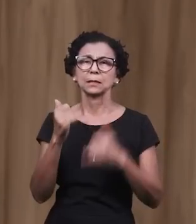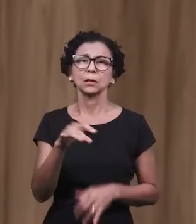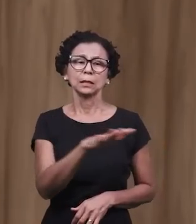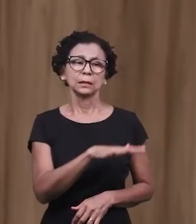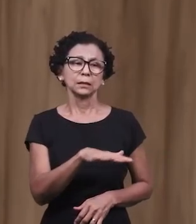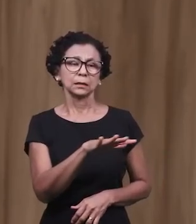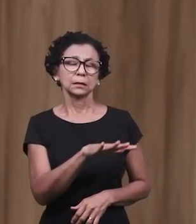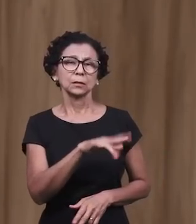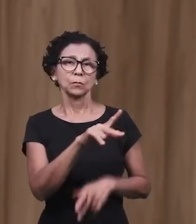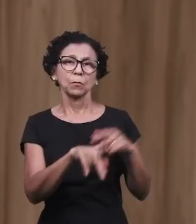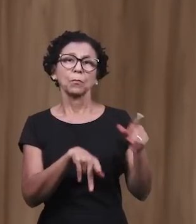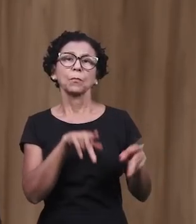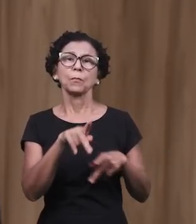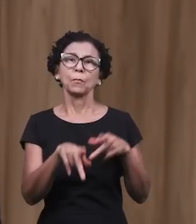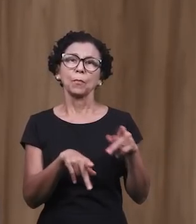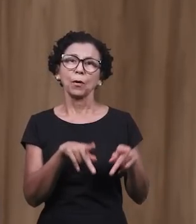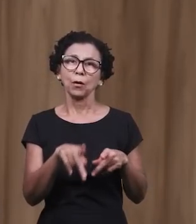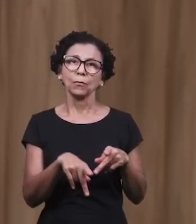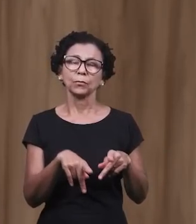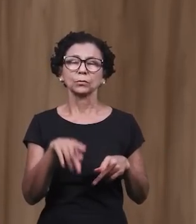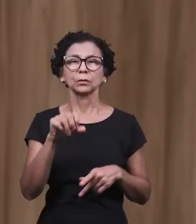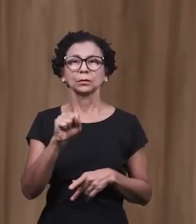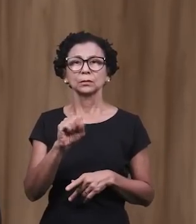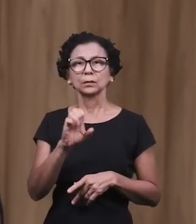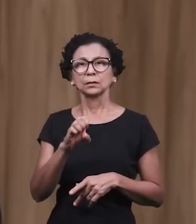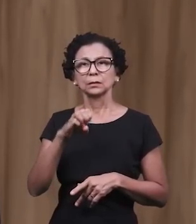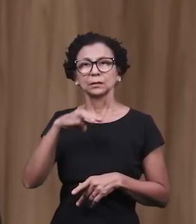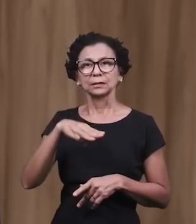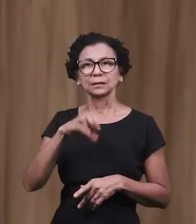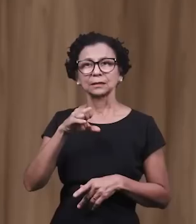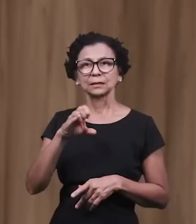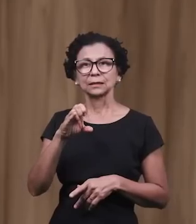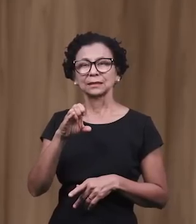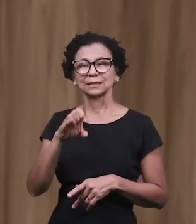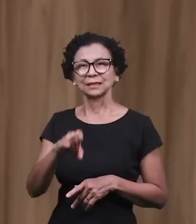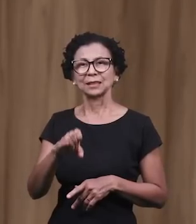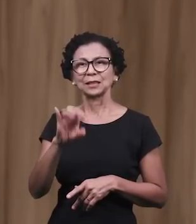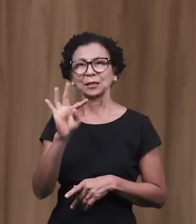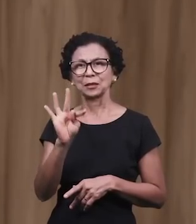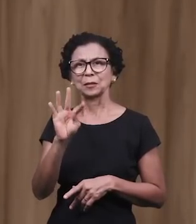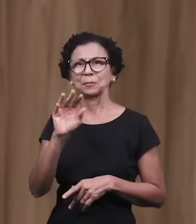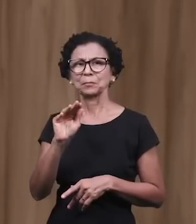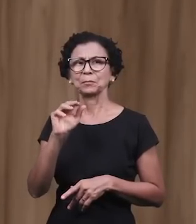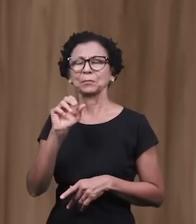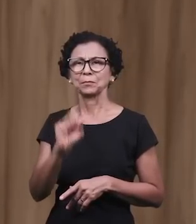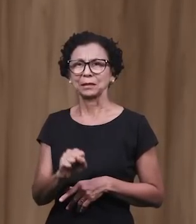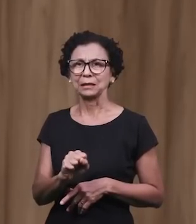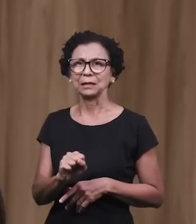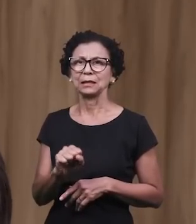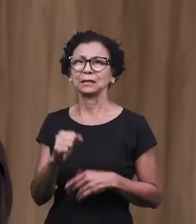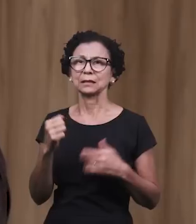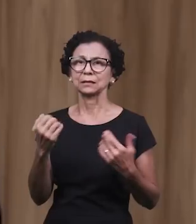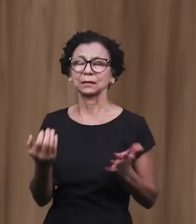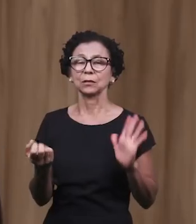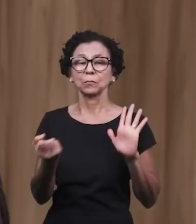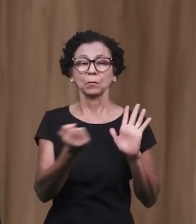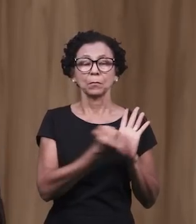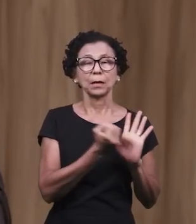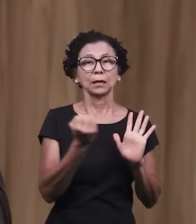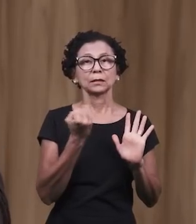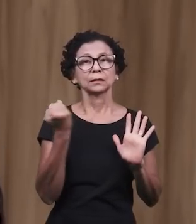tempo decorre dessas primeiras páginas do livro de Gênesis. Então isso nos chama muito a